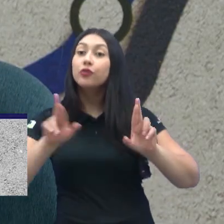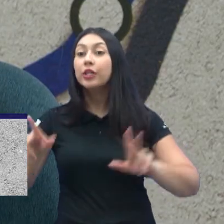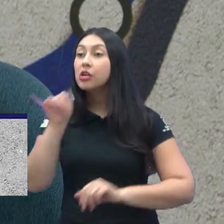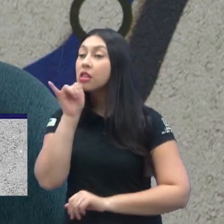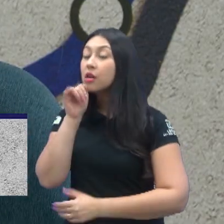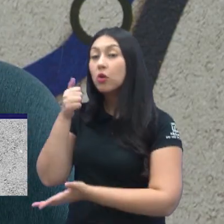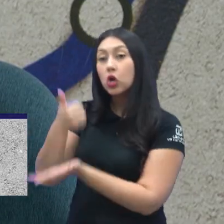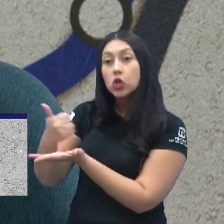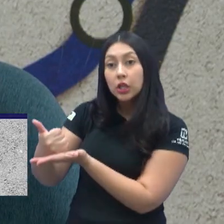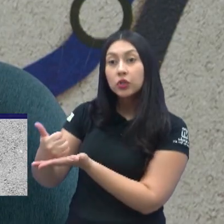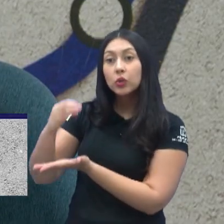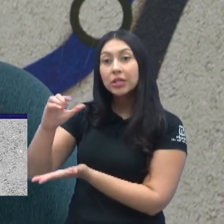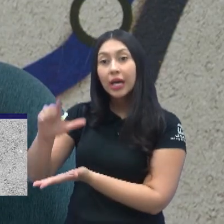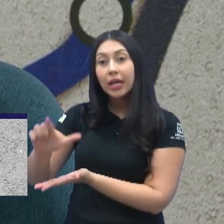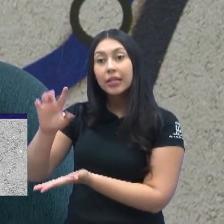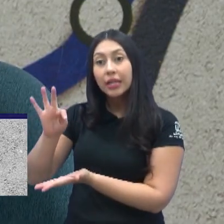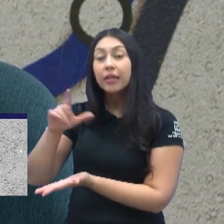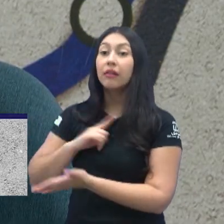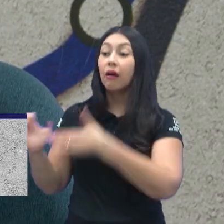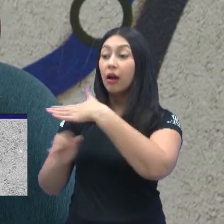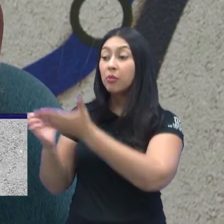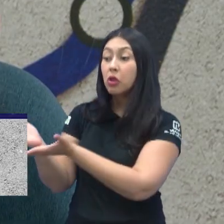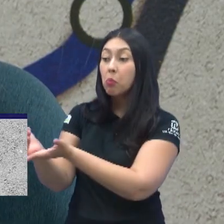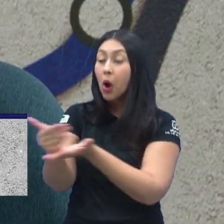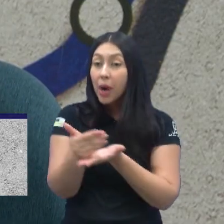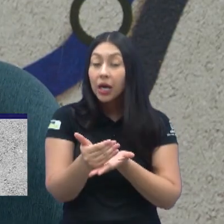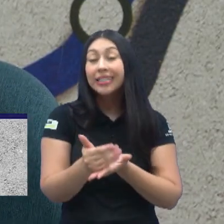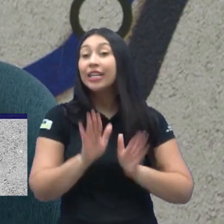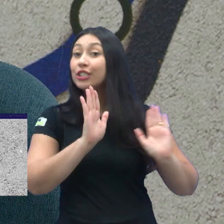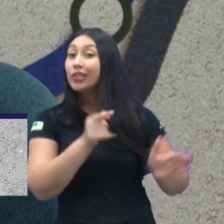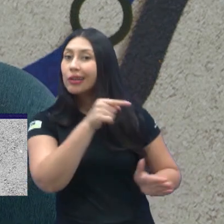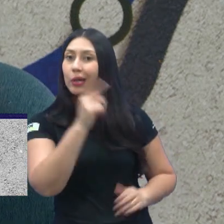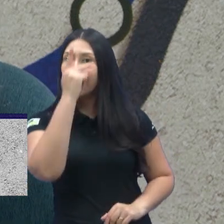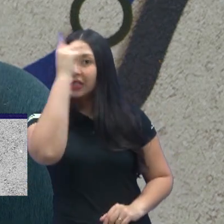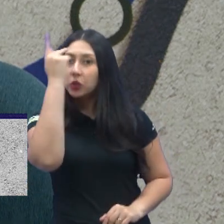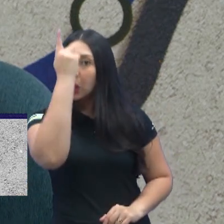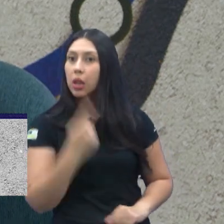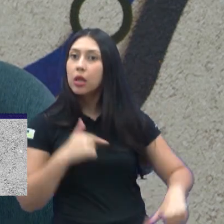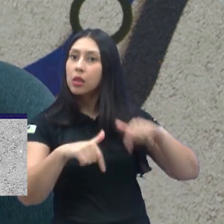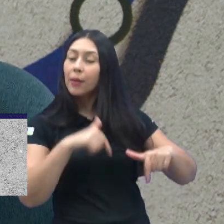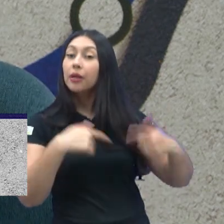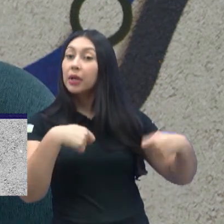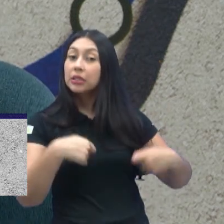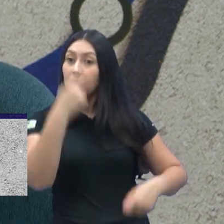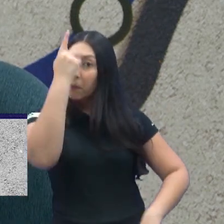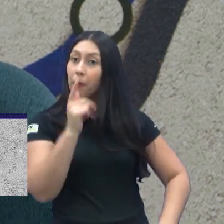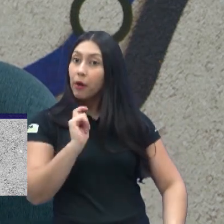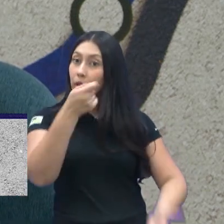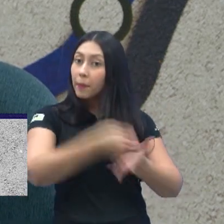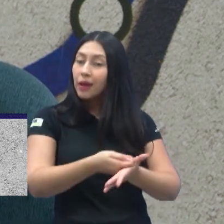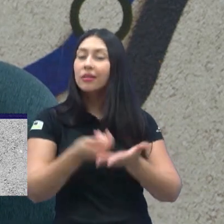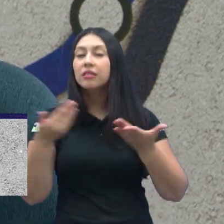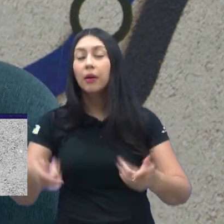ele tem o empregador que faz o recolhimento, o autônomo, ele precisa fazer o recolhimento, o facultativo também. Então, sempre ficar